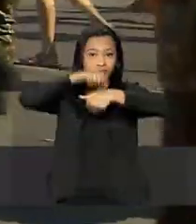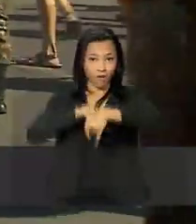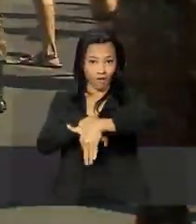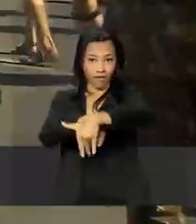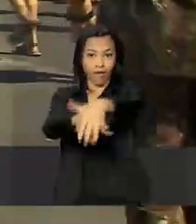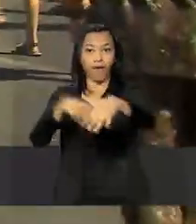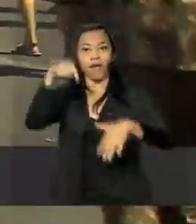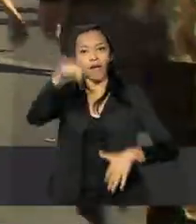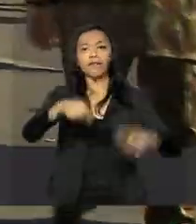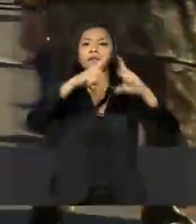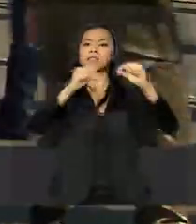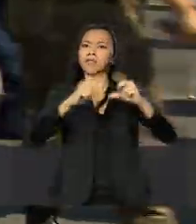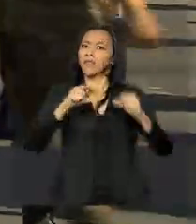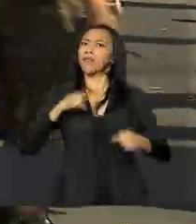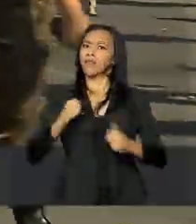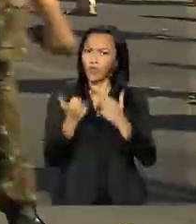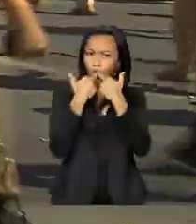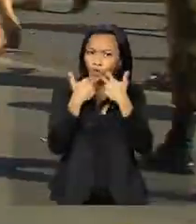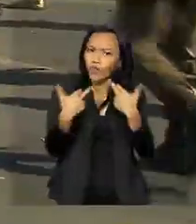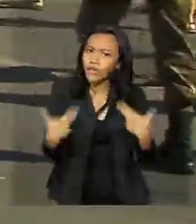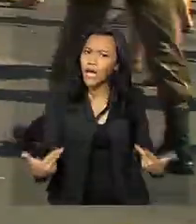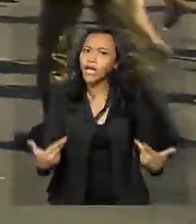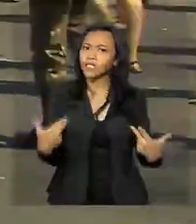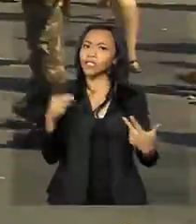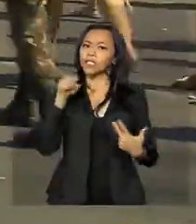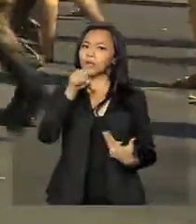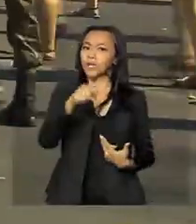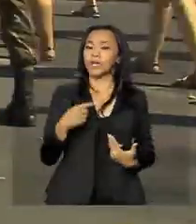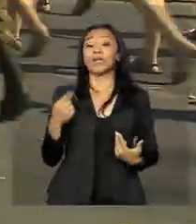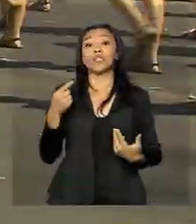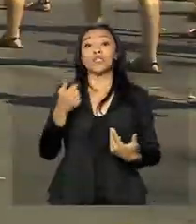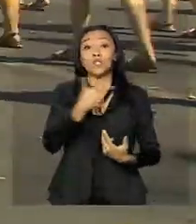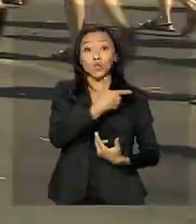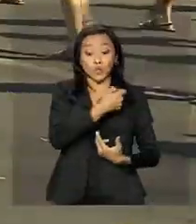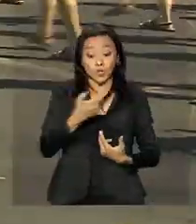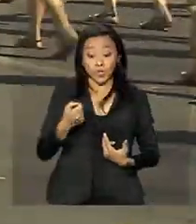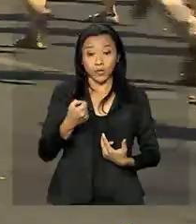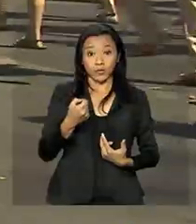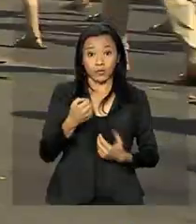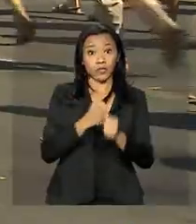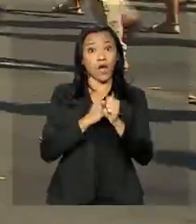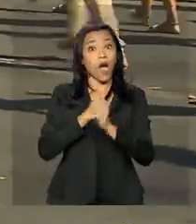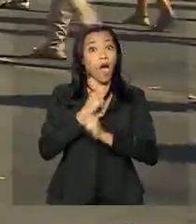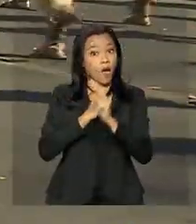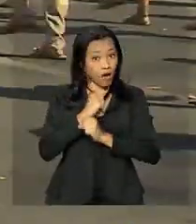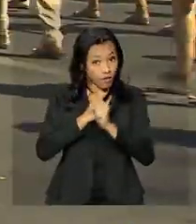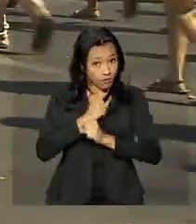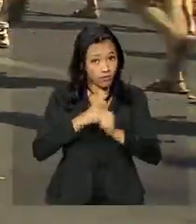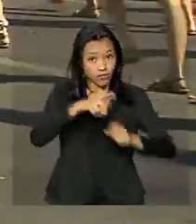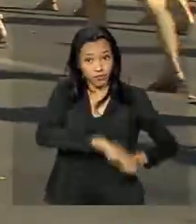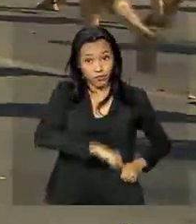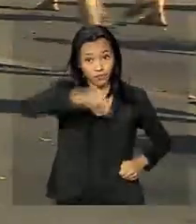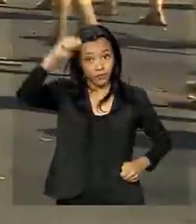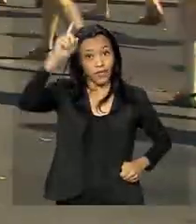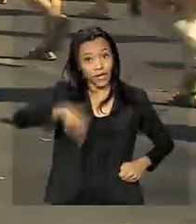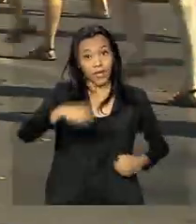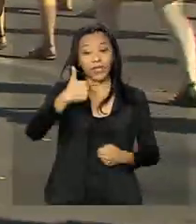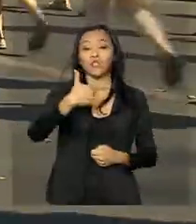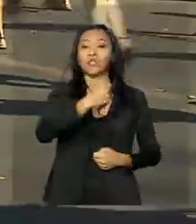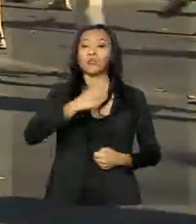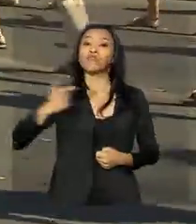Brasília teve uma novidade. Na contagem regressiva para os 200 anos da independência, que serão comemorados em